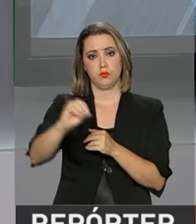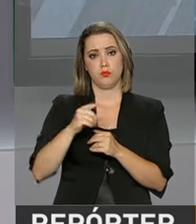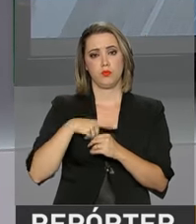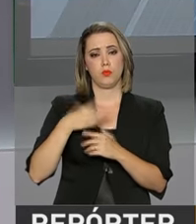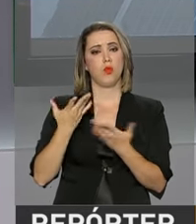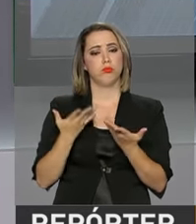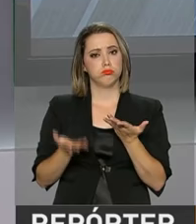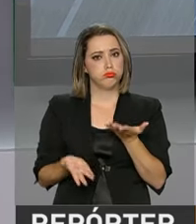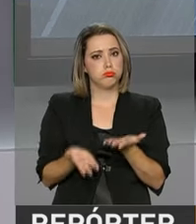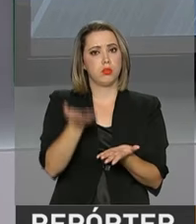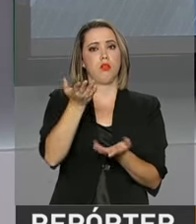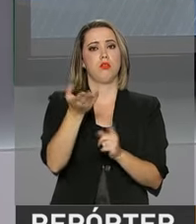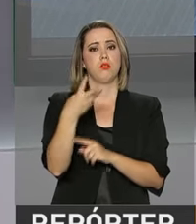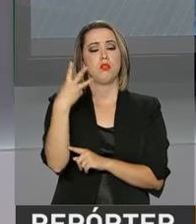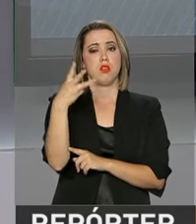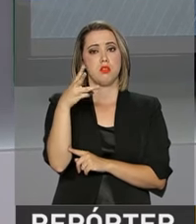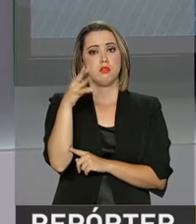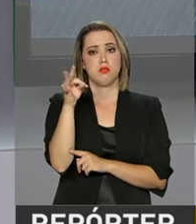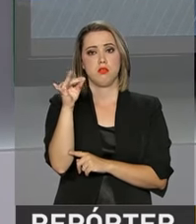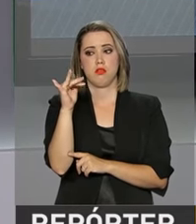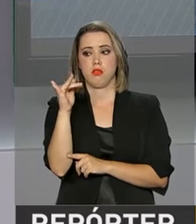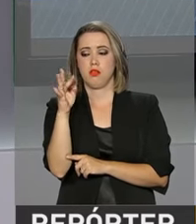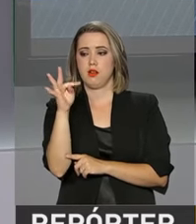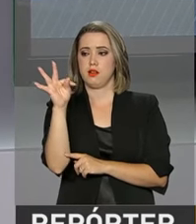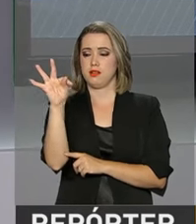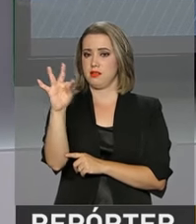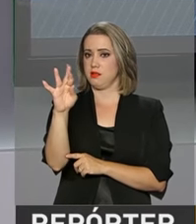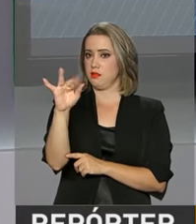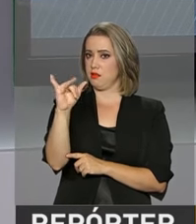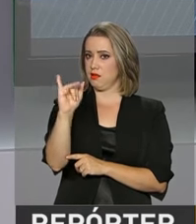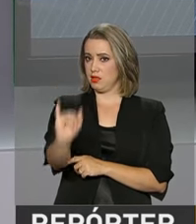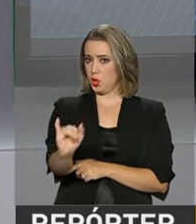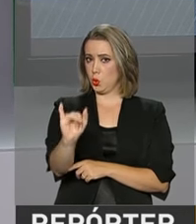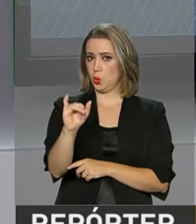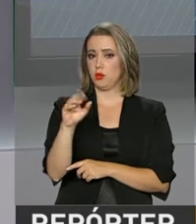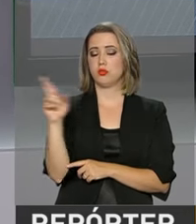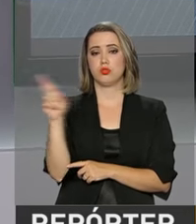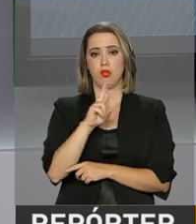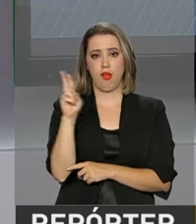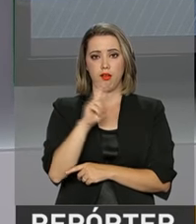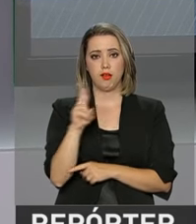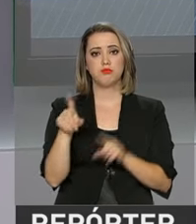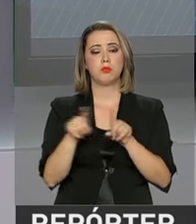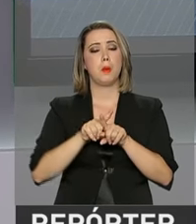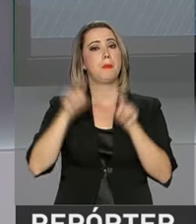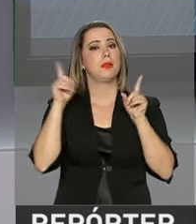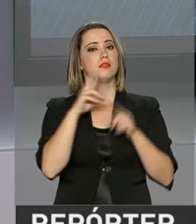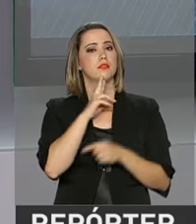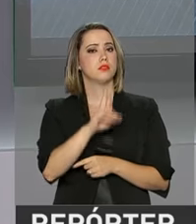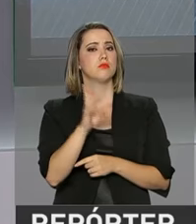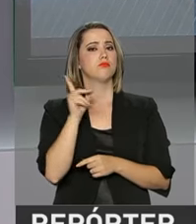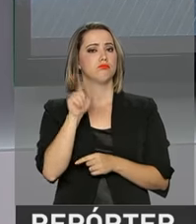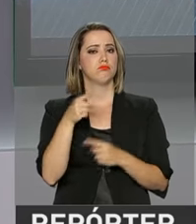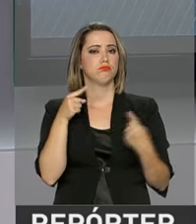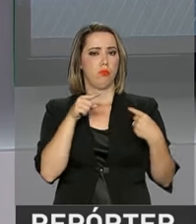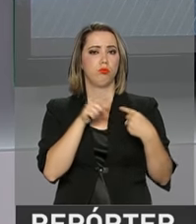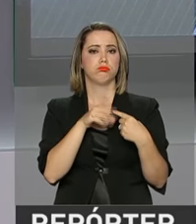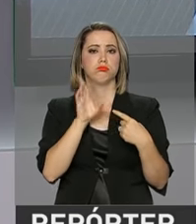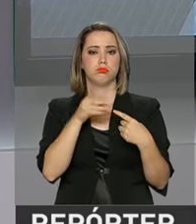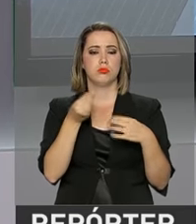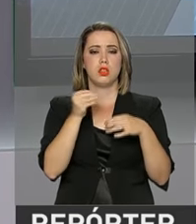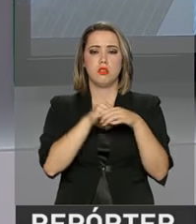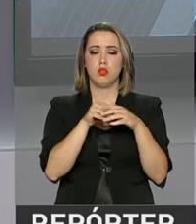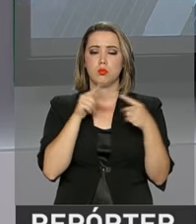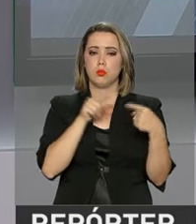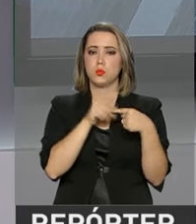superou os 3 trilhões e 200 bilhões de reais mas esse resultado está dentro das projeções do